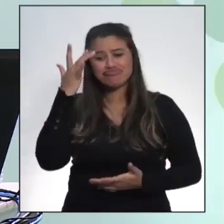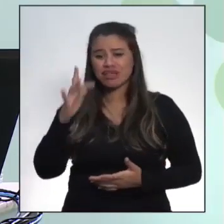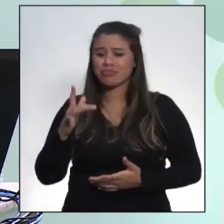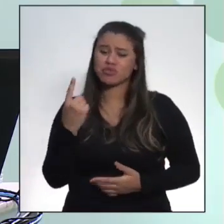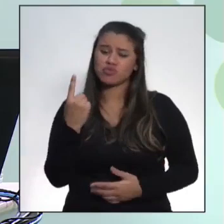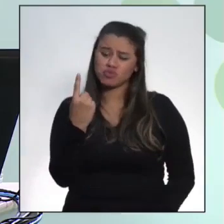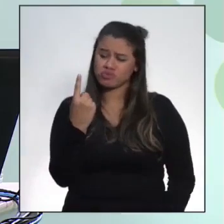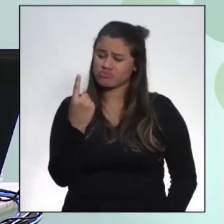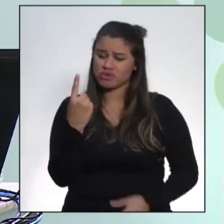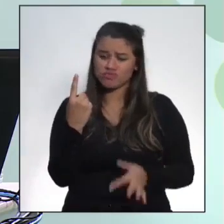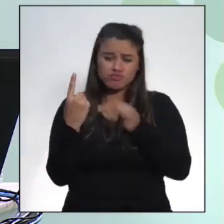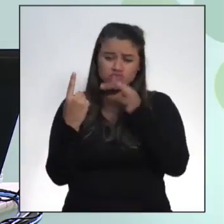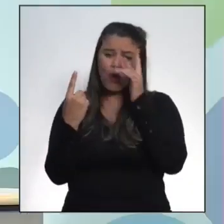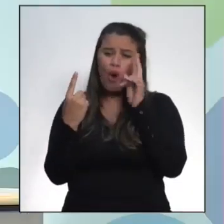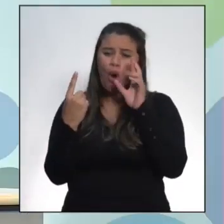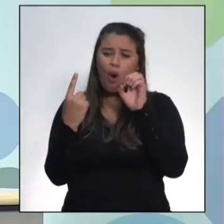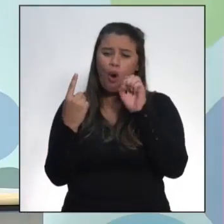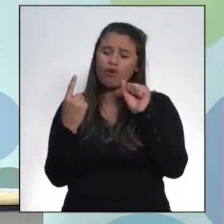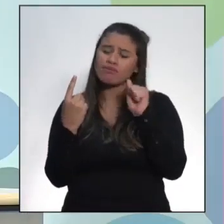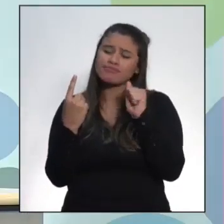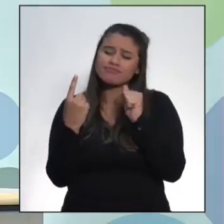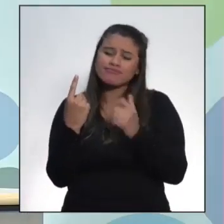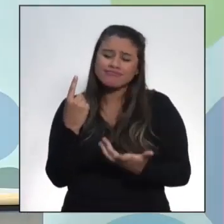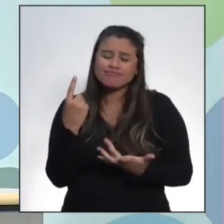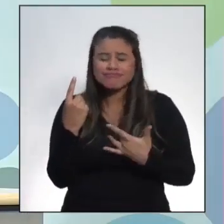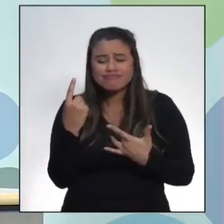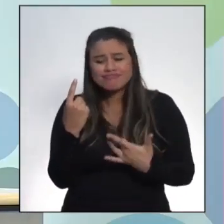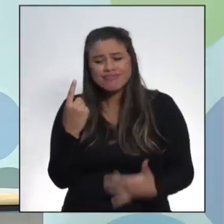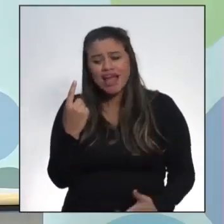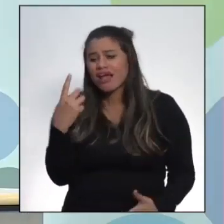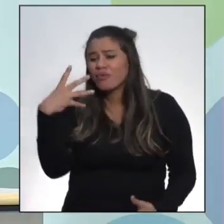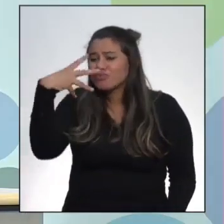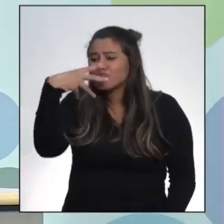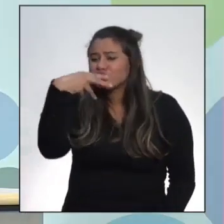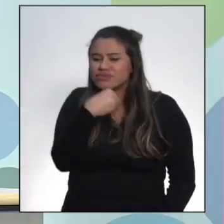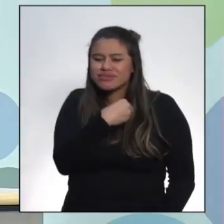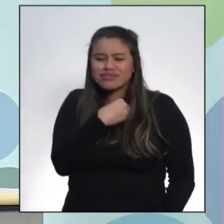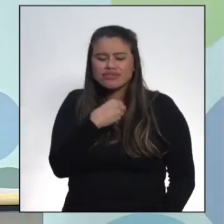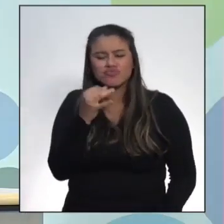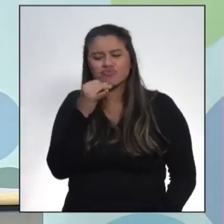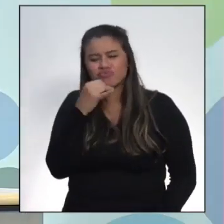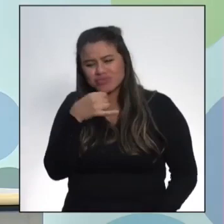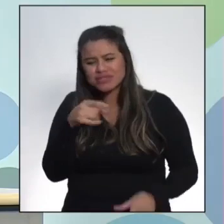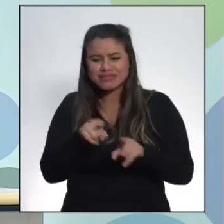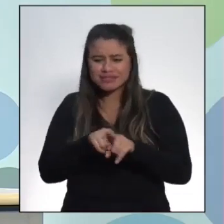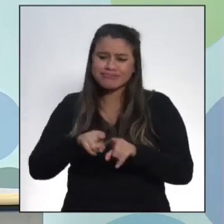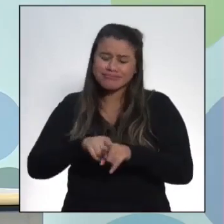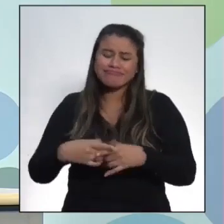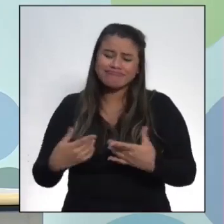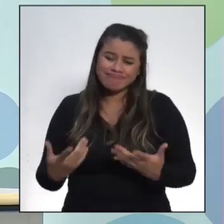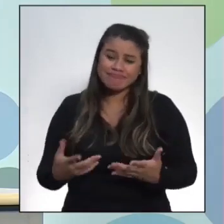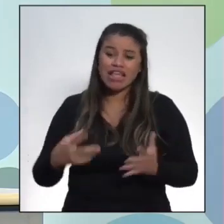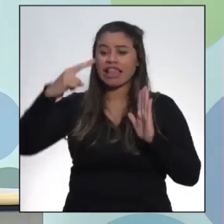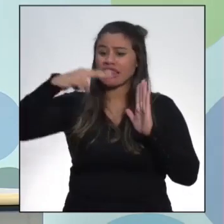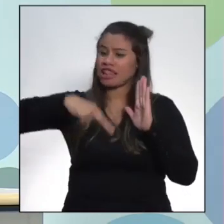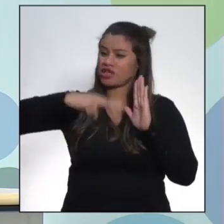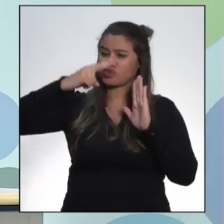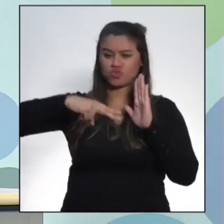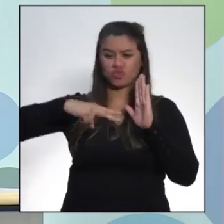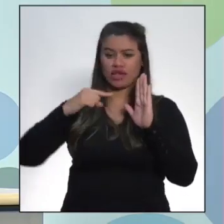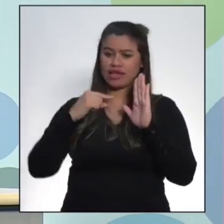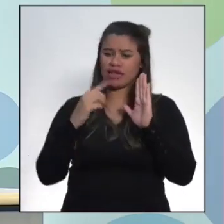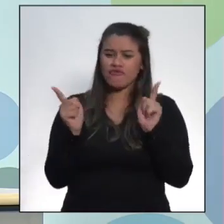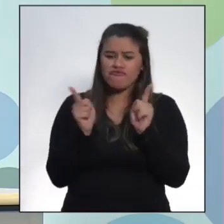rosa. Única né? rosa. Nossa, esse texto aí é um texto bonito, né? E triste ao mesmo tempo. Nossa. Sim. Aliás, recomendo leitura. Pequeno Príncipe é um